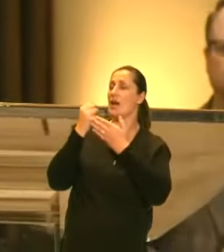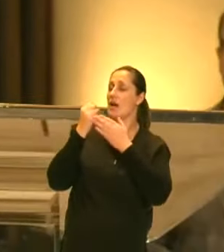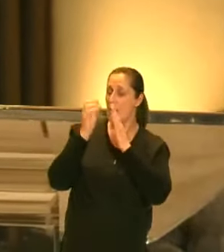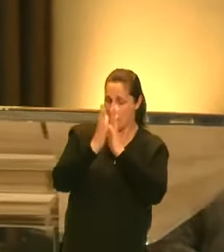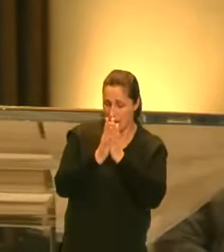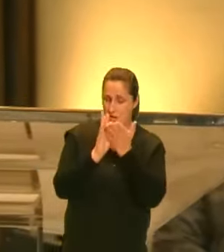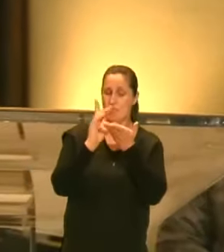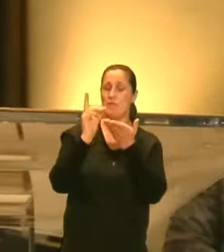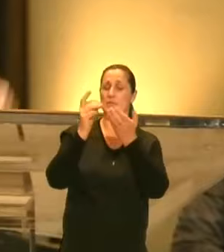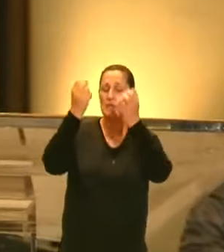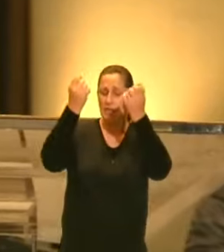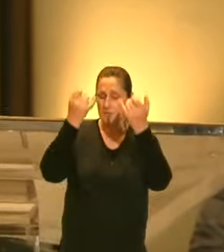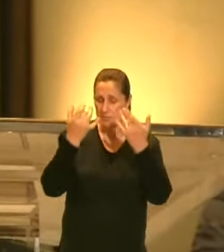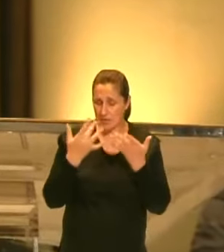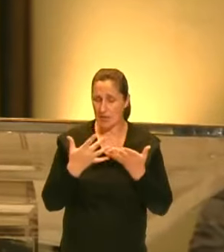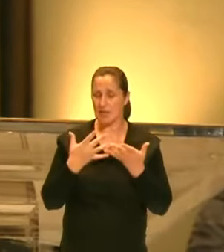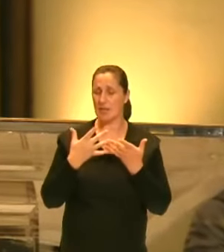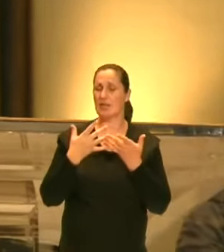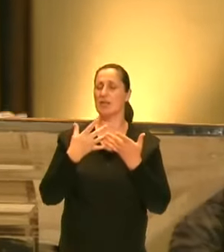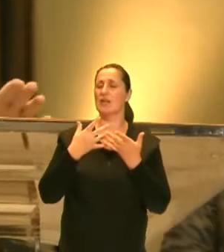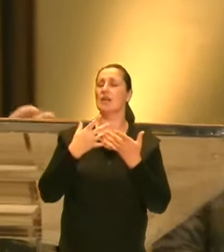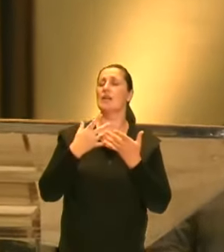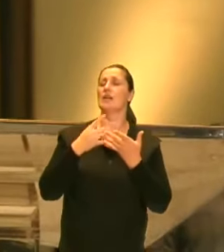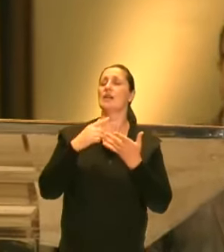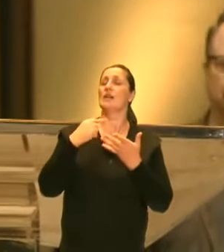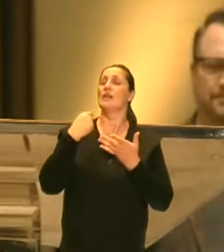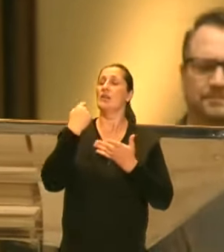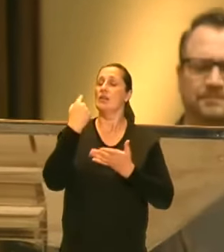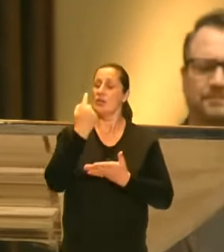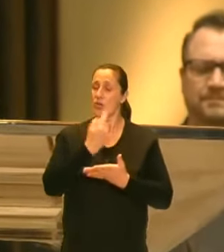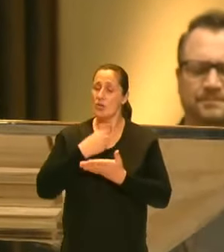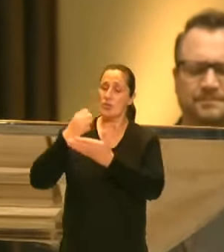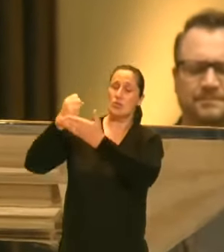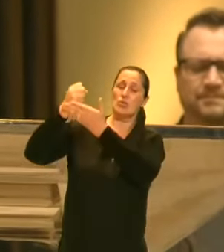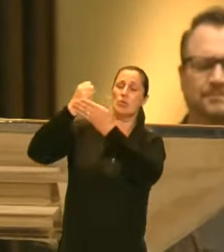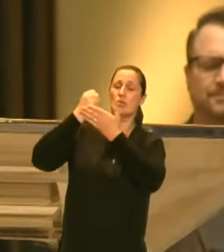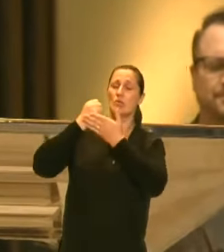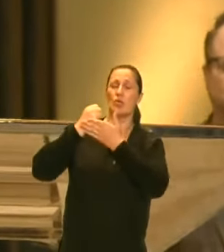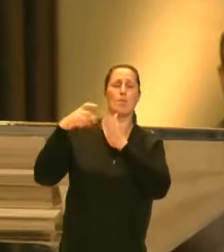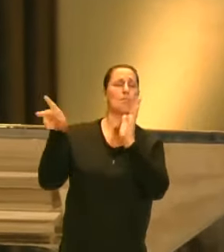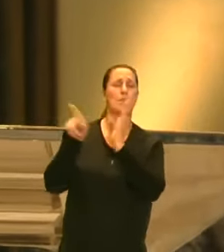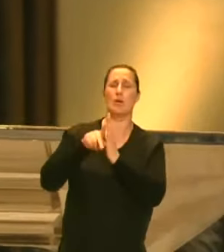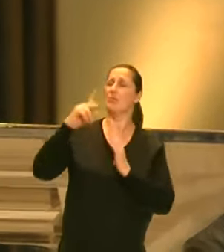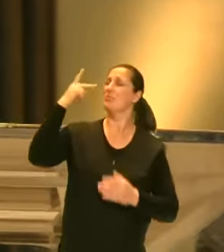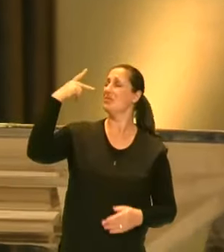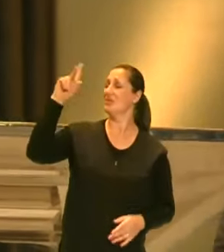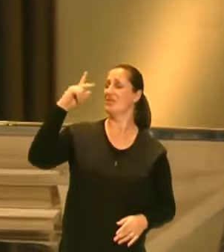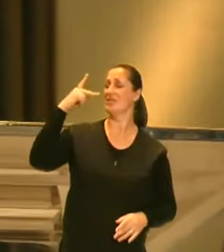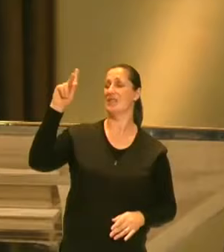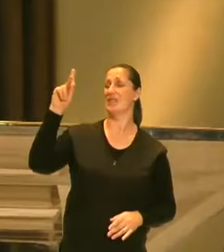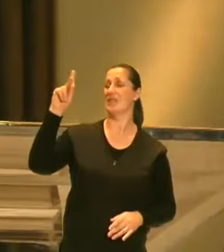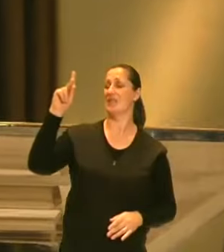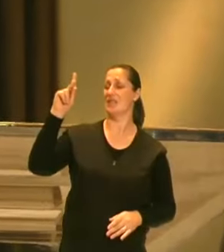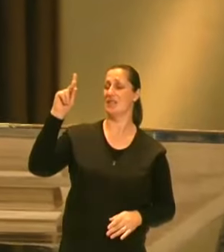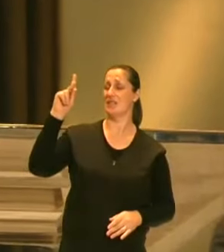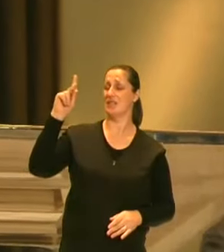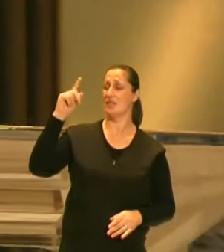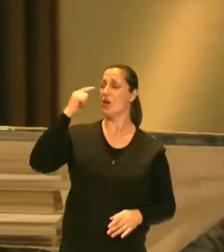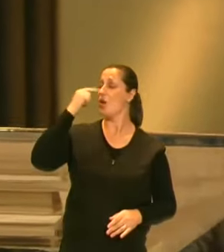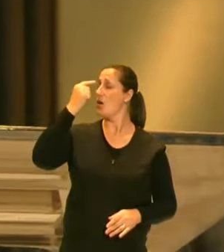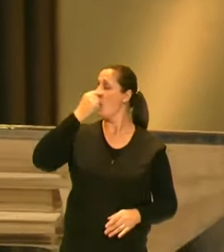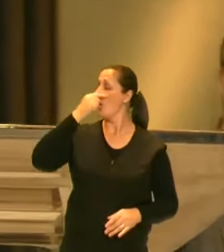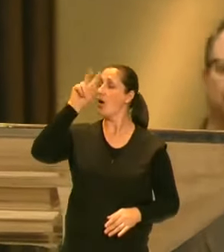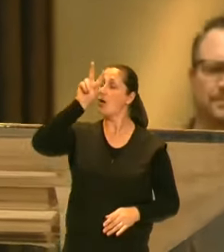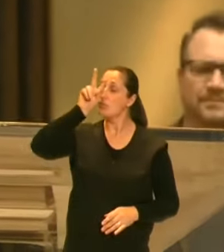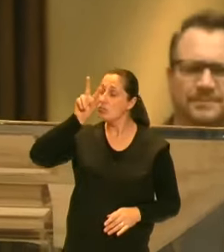Deus, Criador dos céus e da terra. Por isso, no nome de Jesus, eleva os nossos olhos. Eleva os nossos olhos,